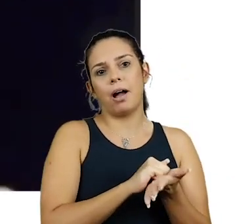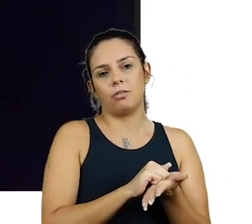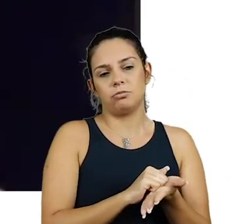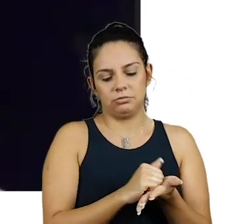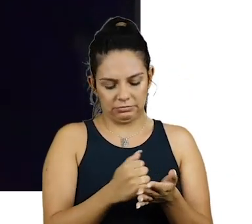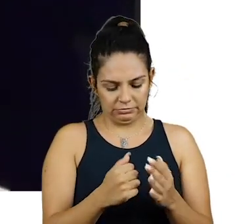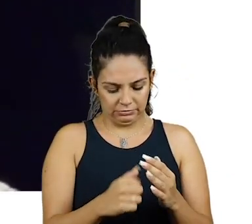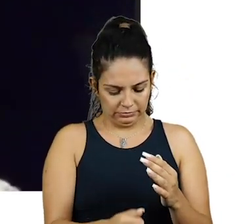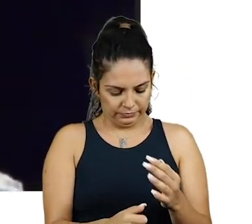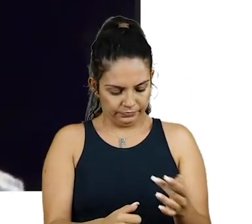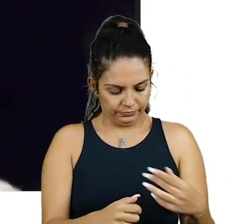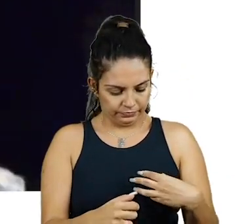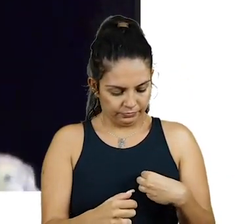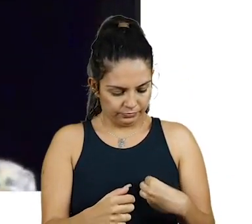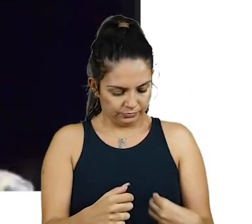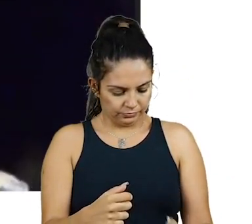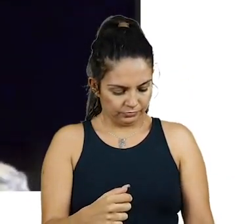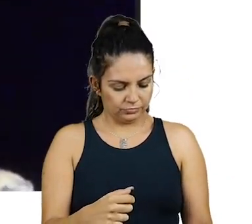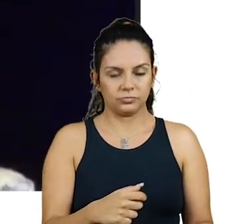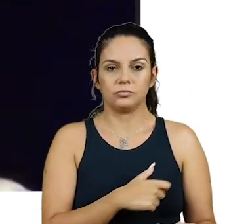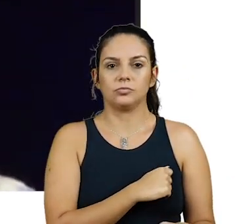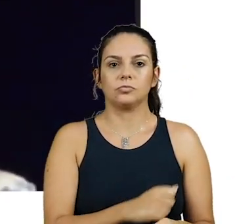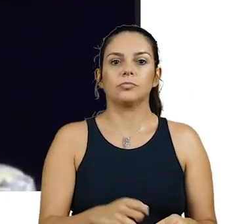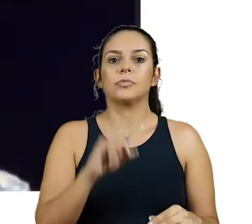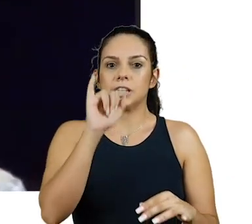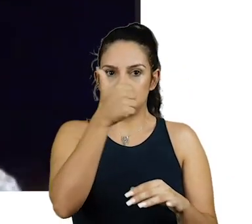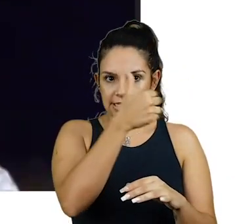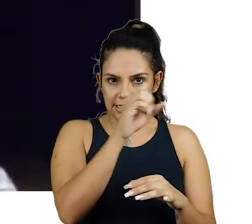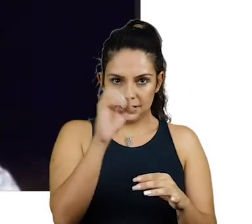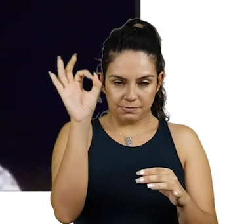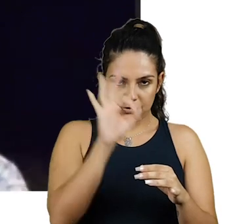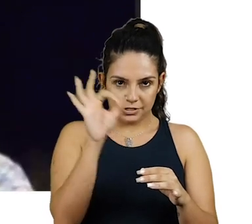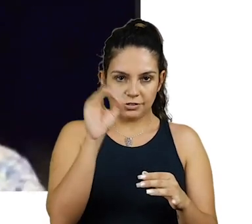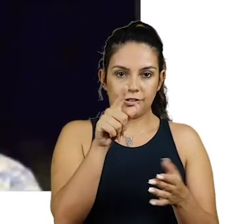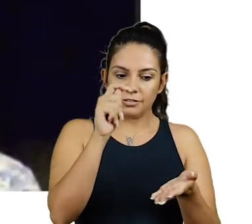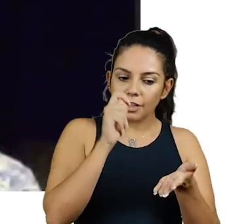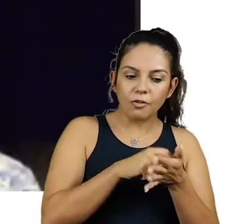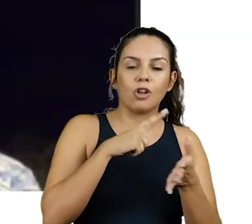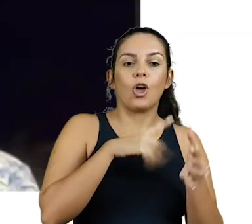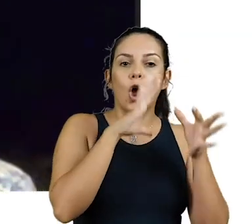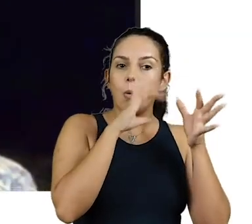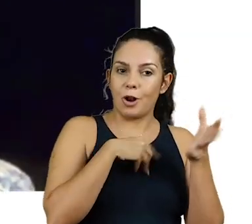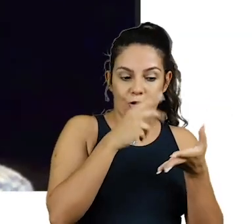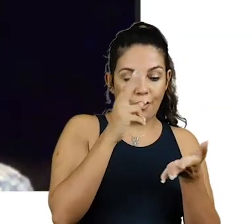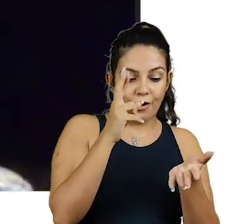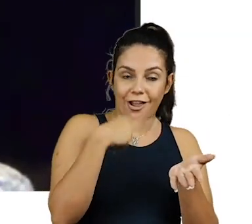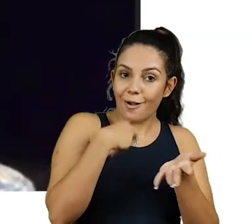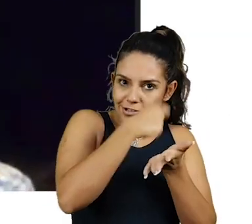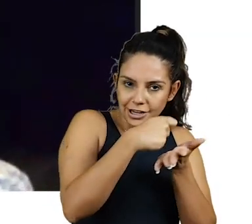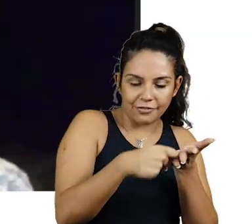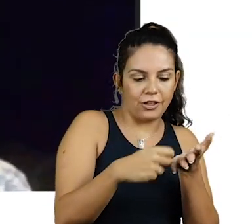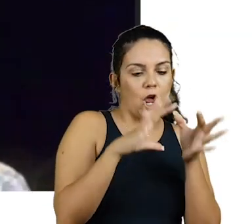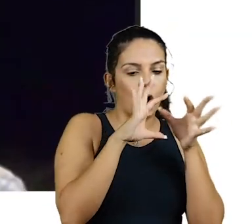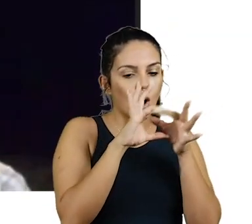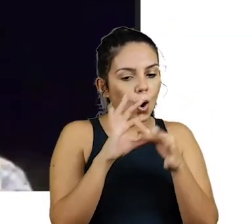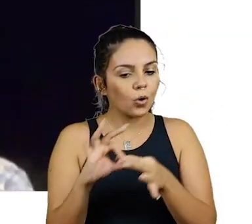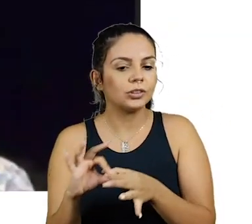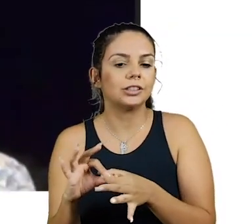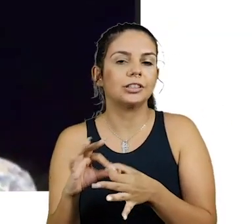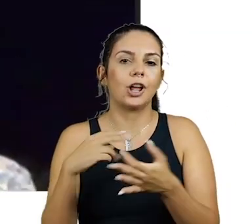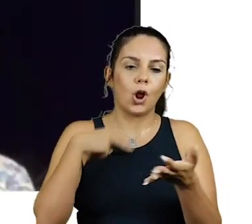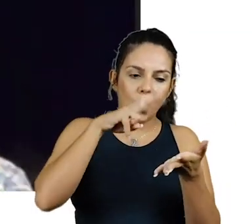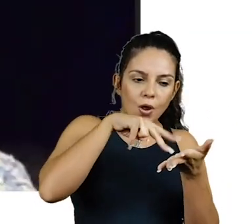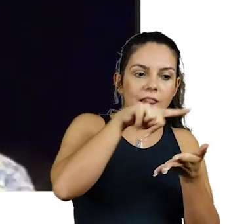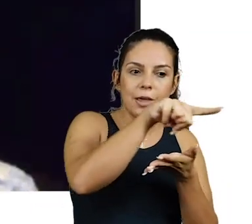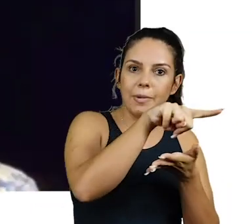E 100% das vezes, claro, quando você escrevia, quando você dava um contexto, quando você resolvia as contradições, eu lia sempre